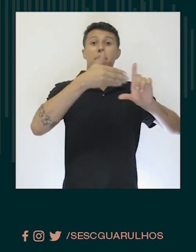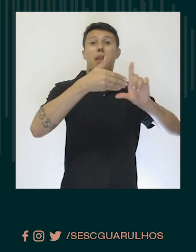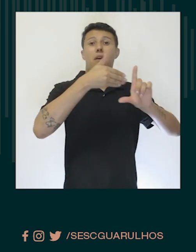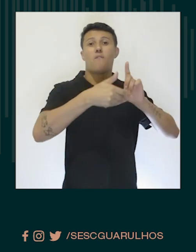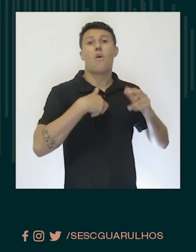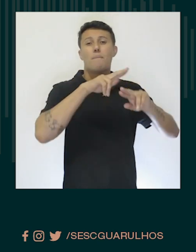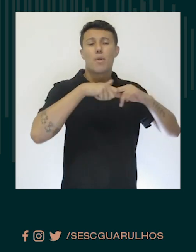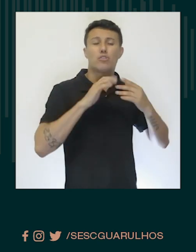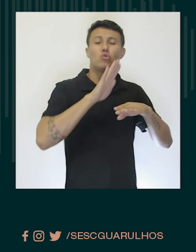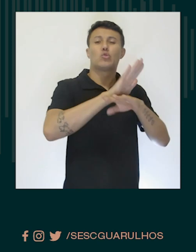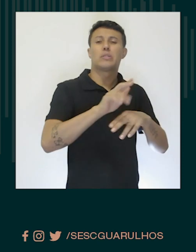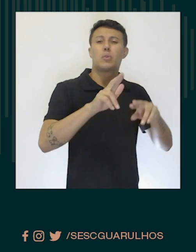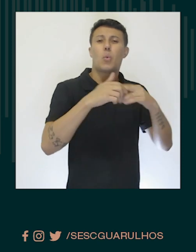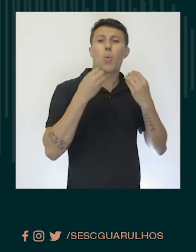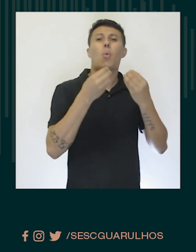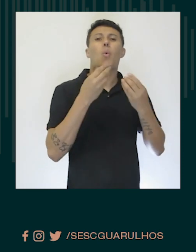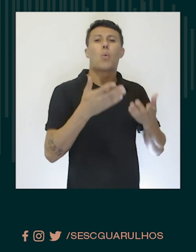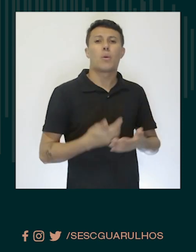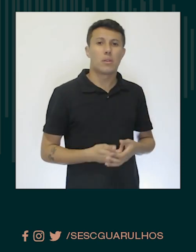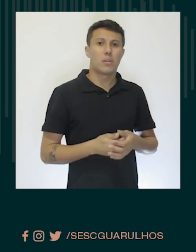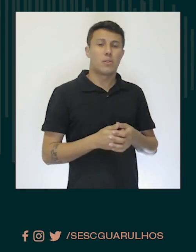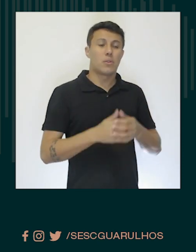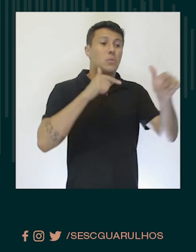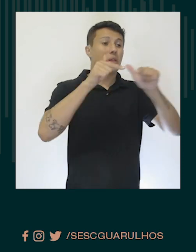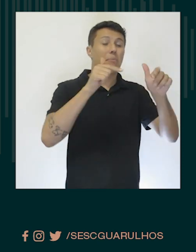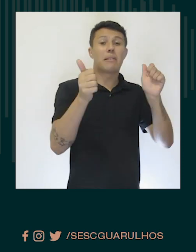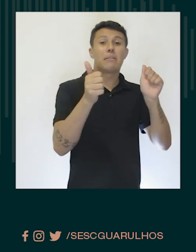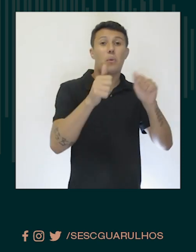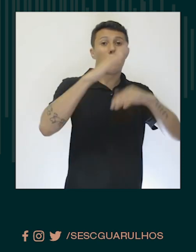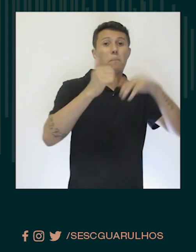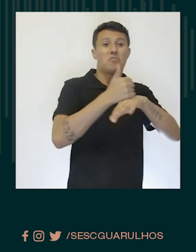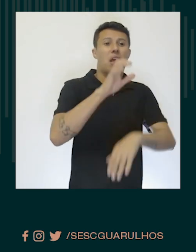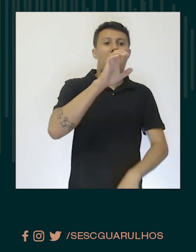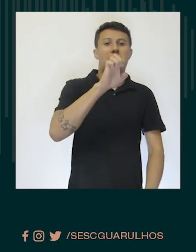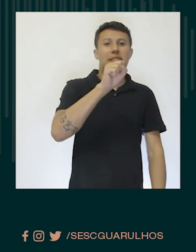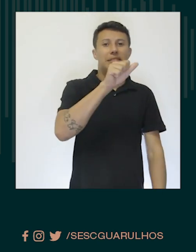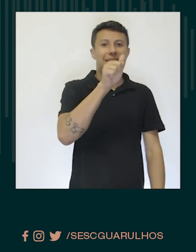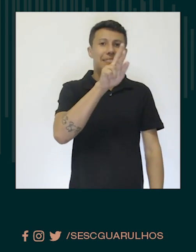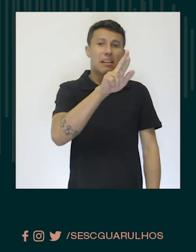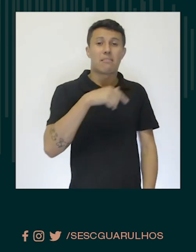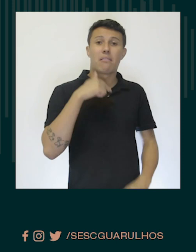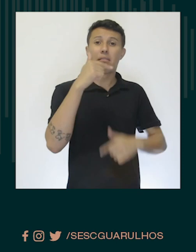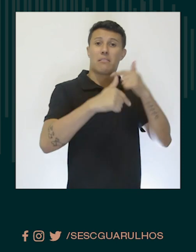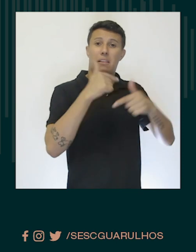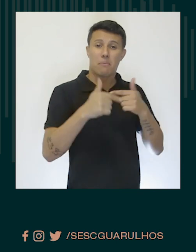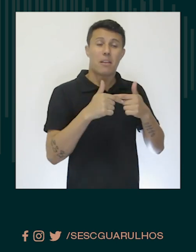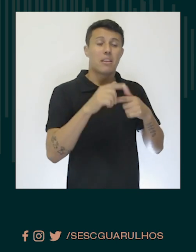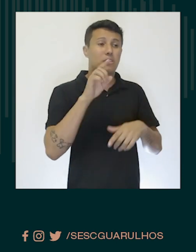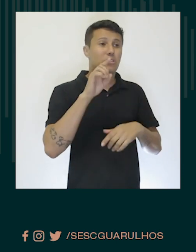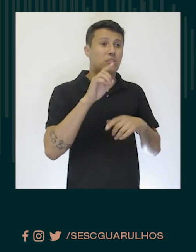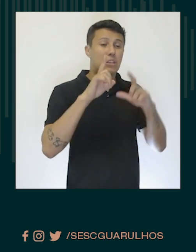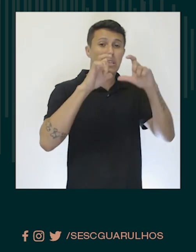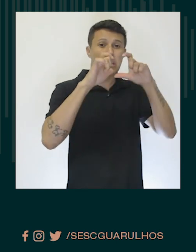conhecerem o trabalho do César Ovalle, é um cara que só trabalha, ele trabalha com a marca. O trabalho que ele põe ali no Instagram dele, que é César